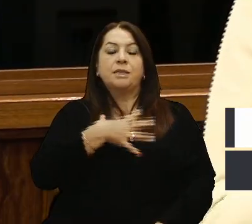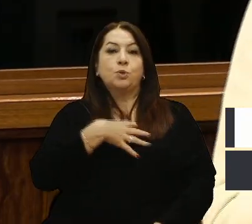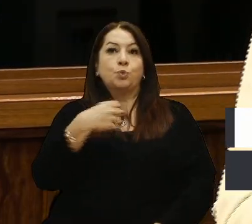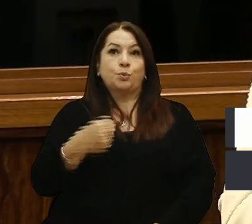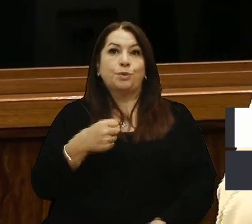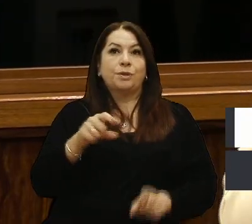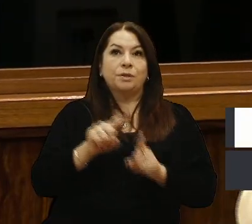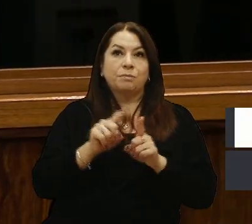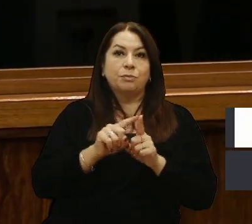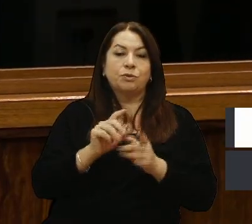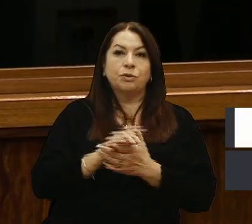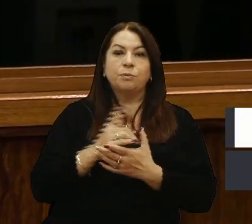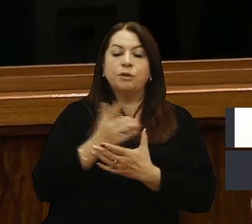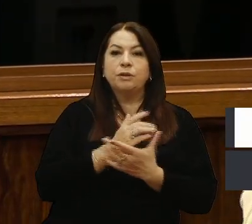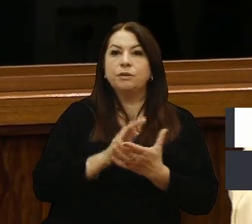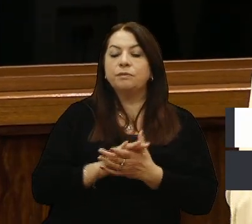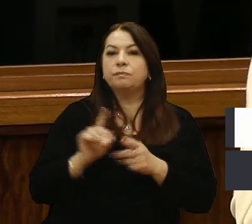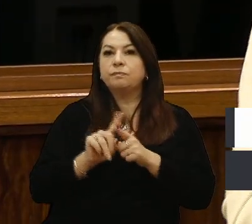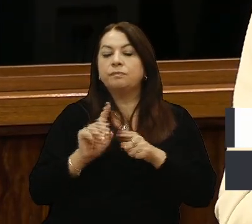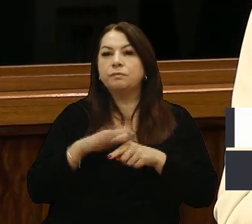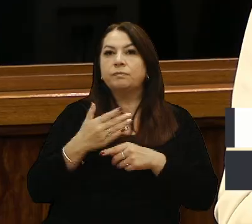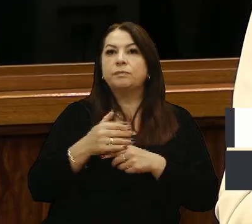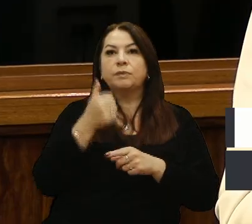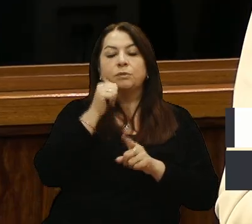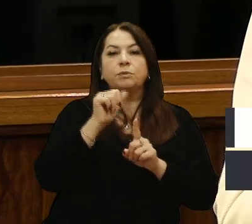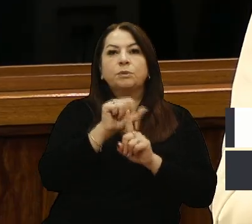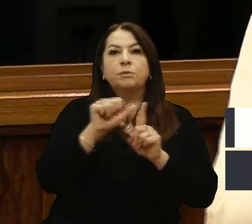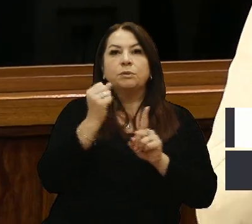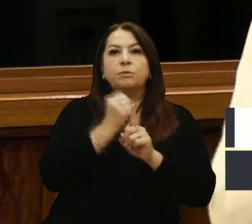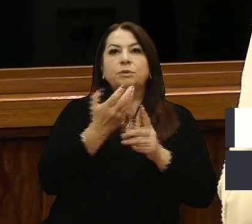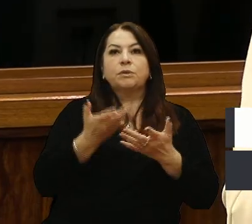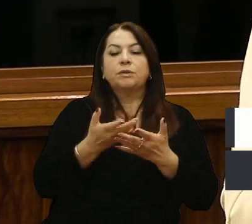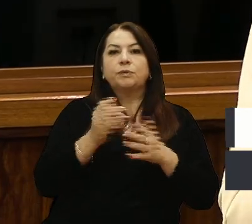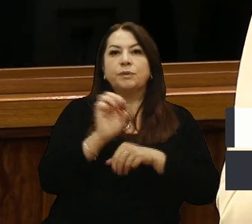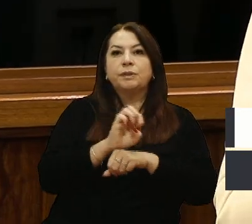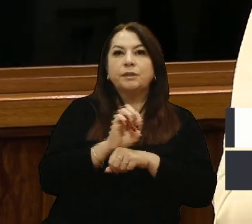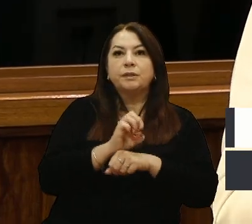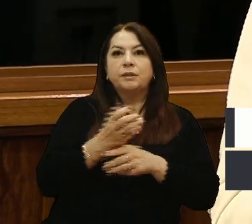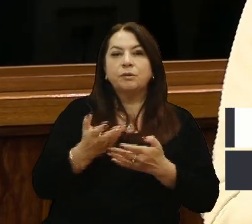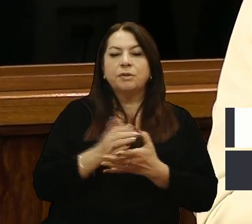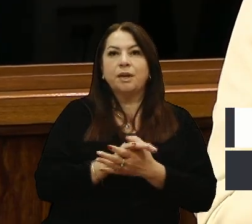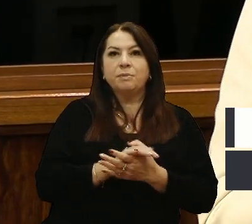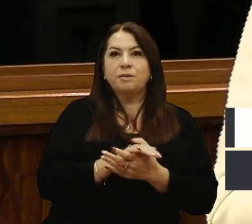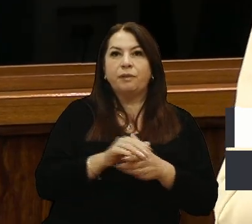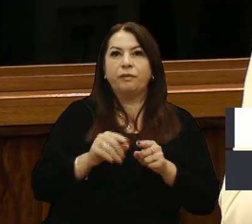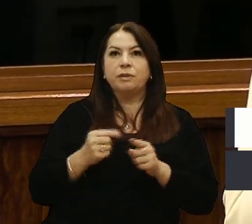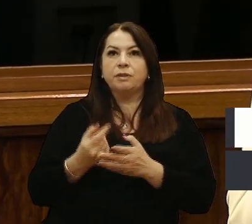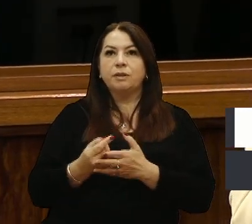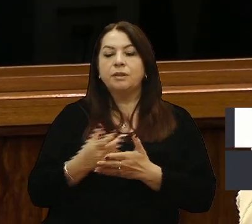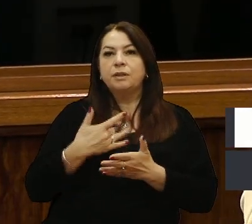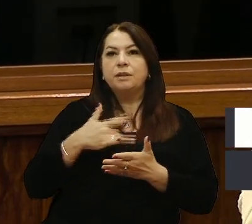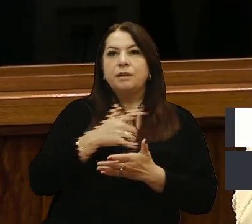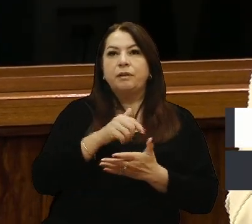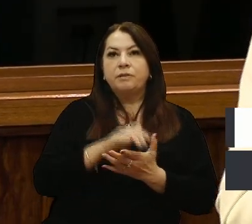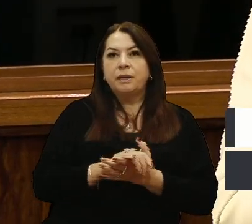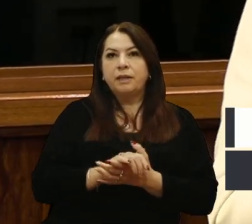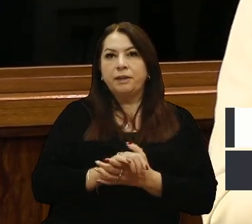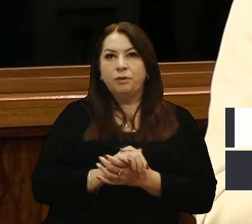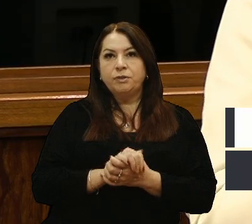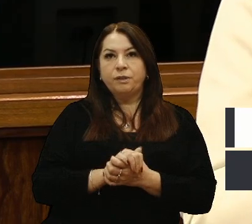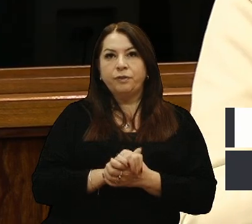com certeza, mais um feminicídio no nosso estado e agora, lamentavelmente, na nossa